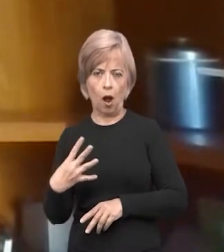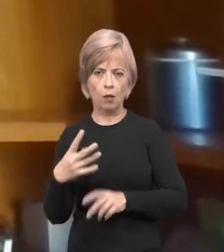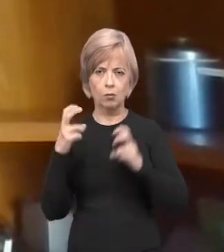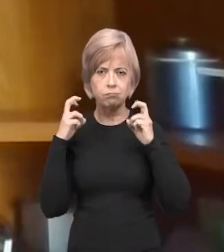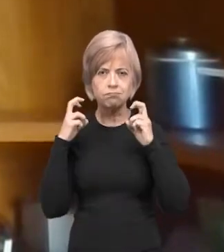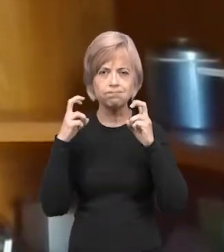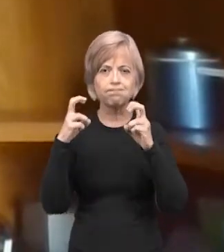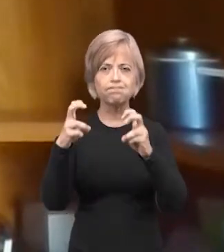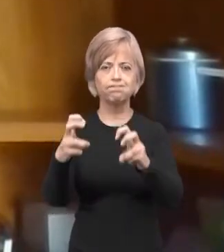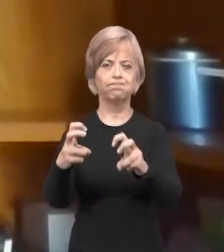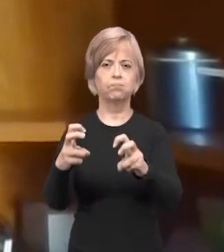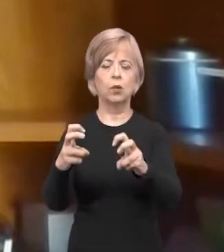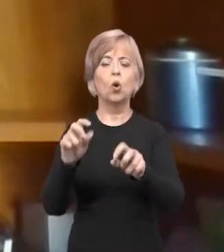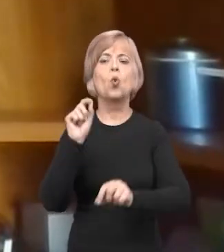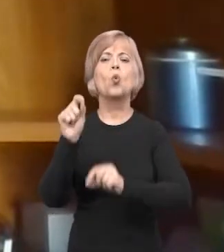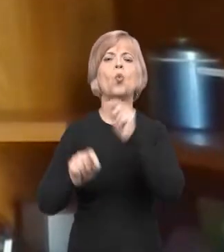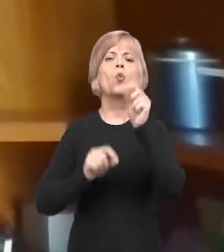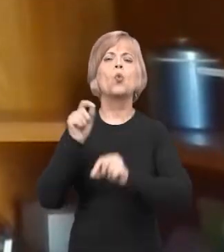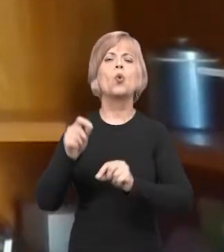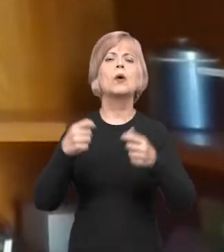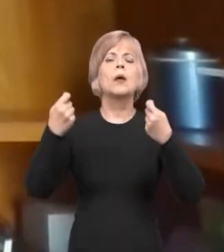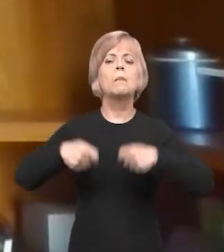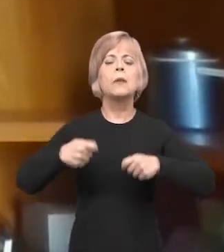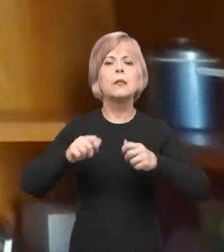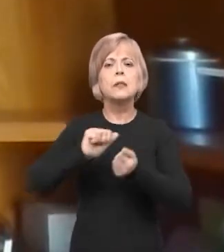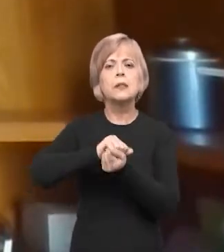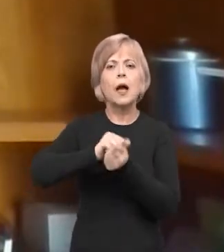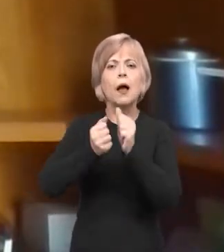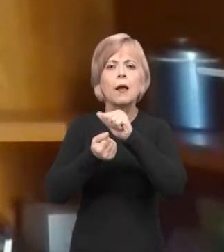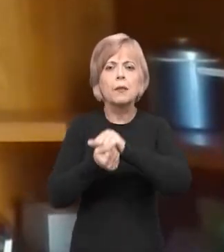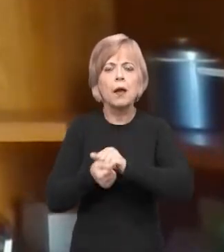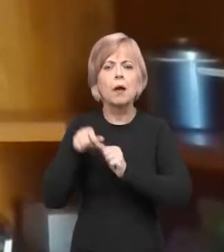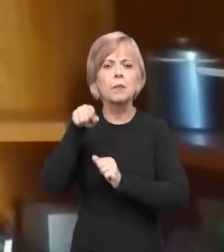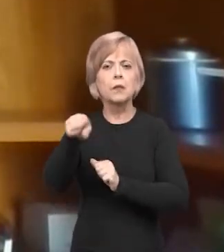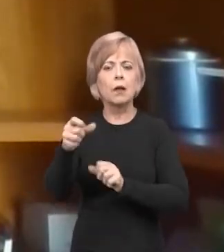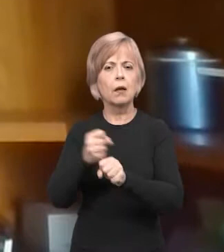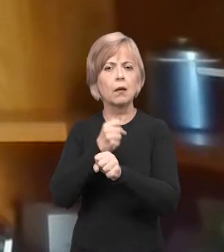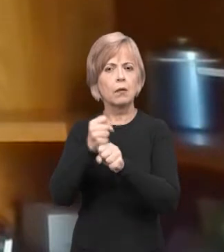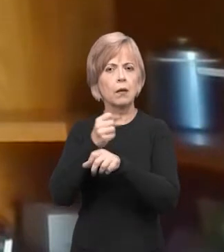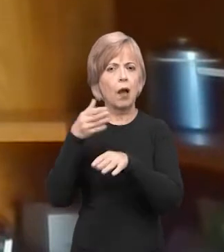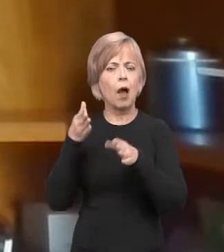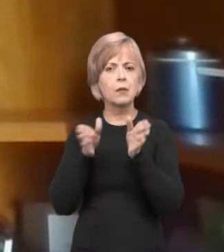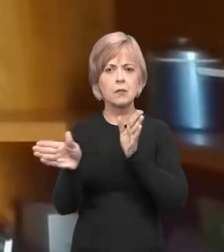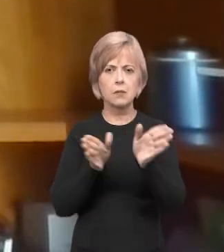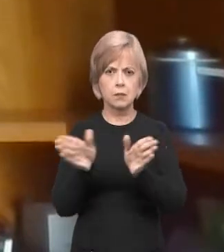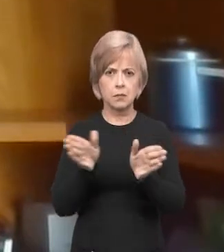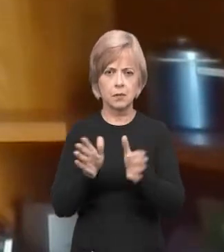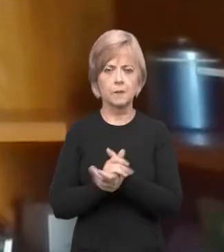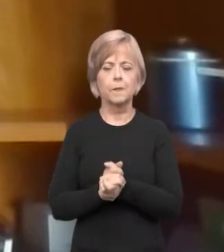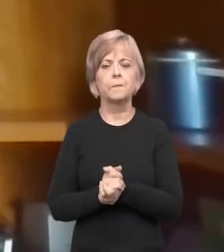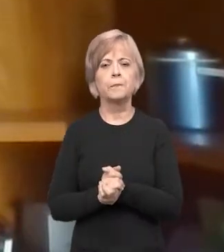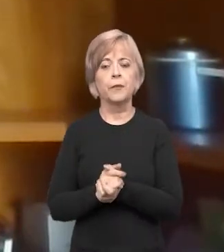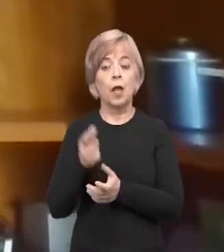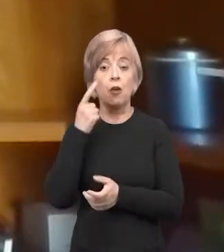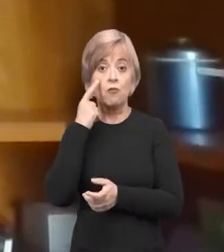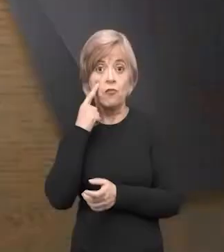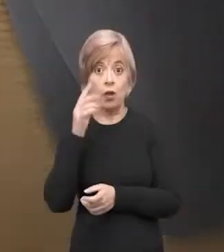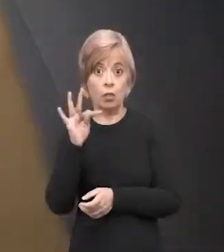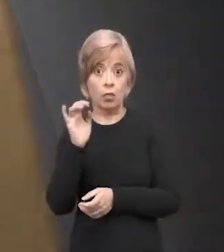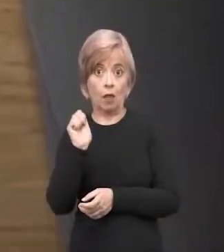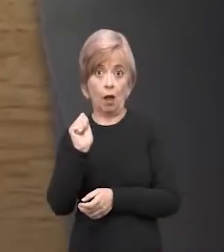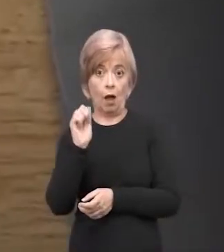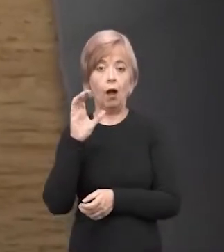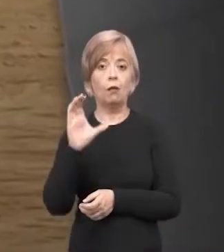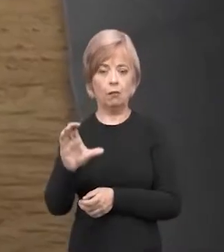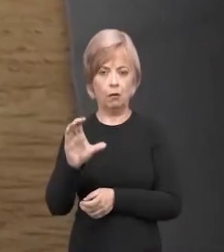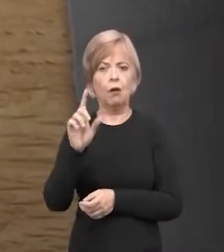um diagnóstico sobre o que necessitava ser adequado ou não nessas obras de acessibilidade. Nós conseguimos firmar um TAC com